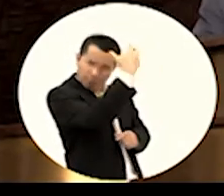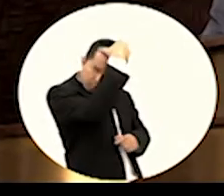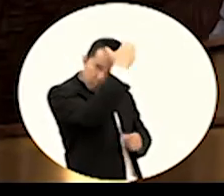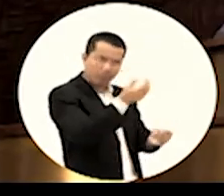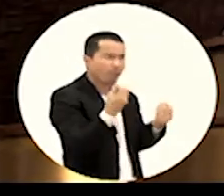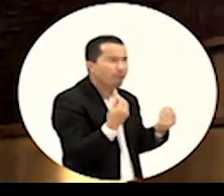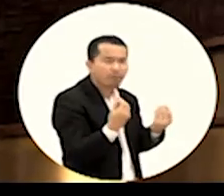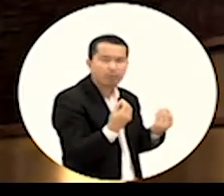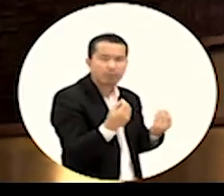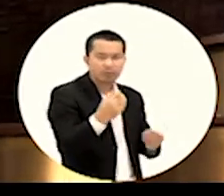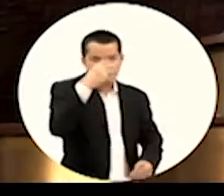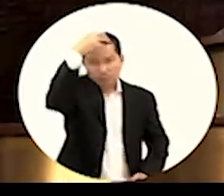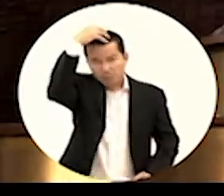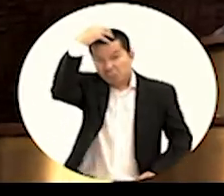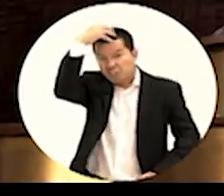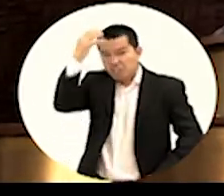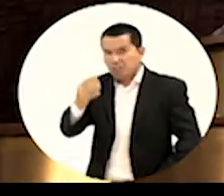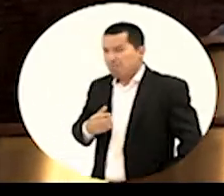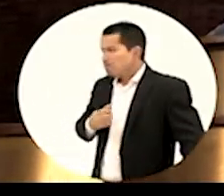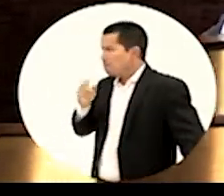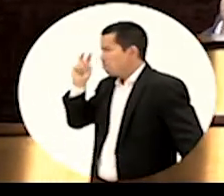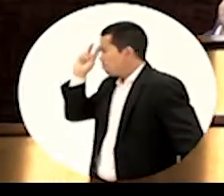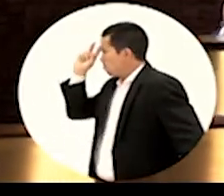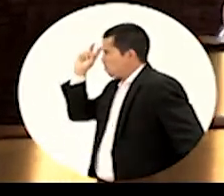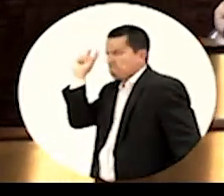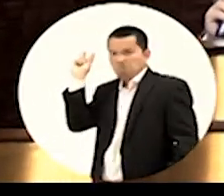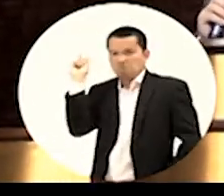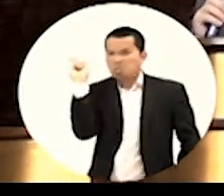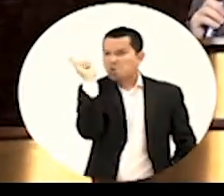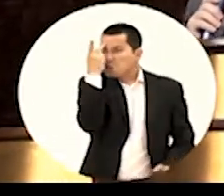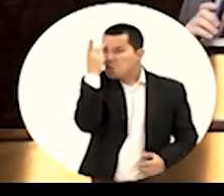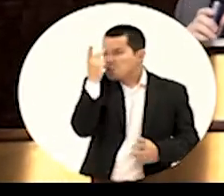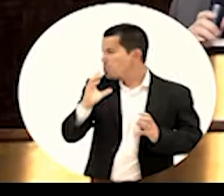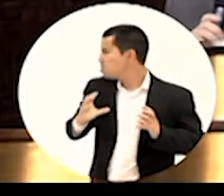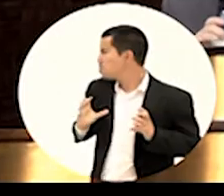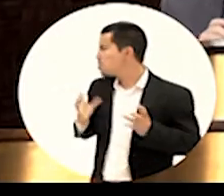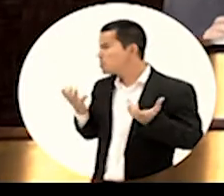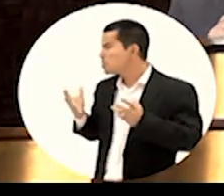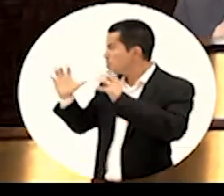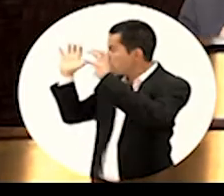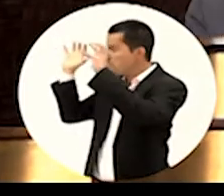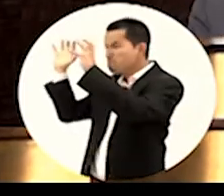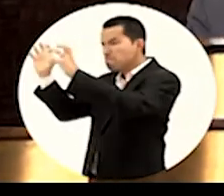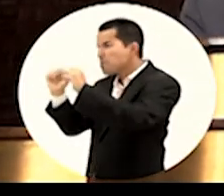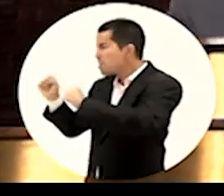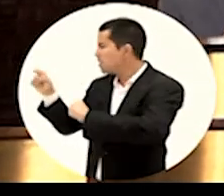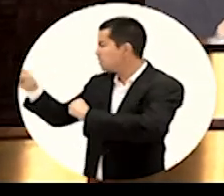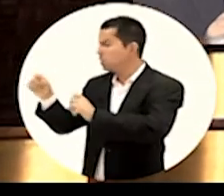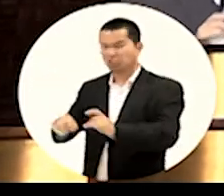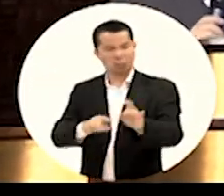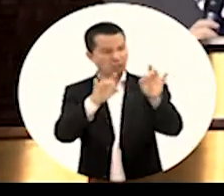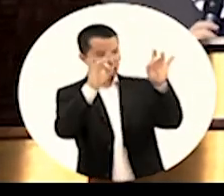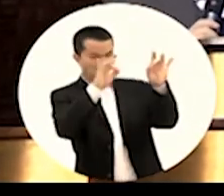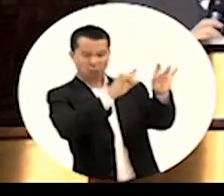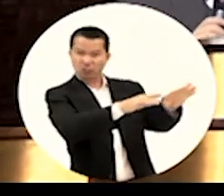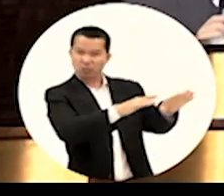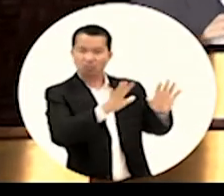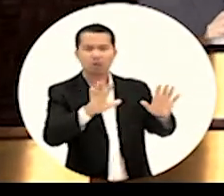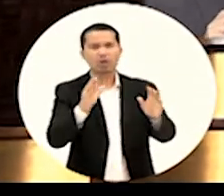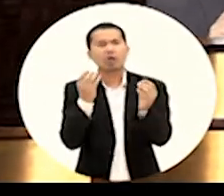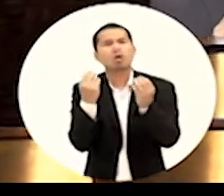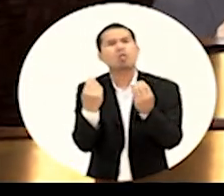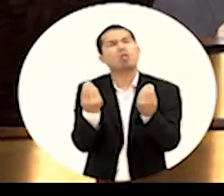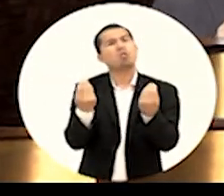homens desafiaram a autoridade do rei. E então eles são lançados